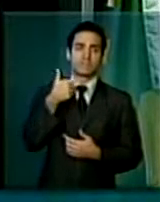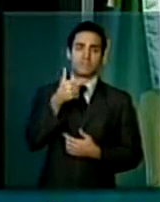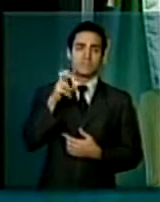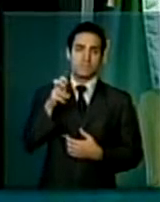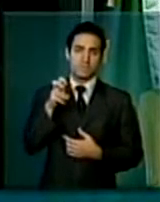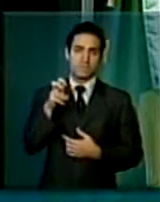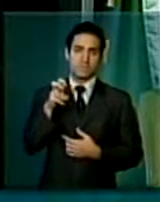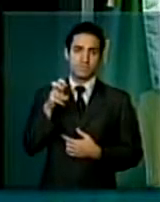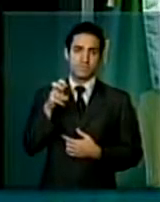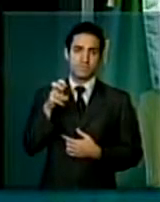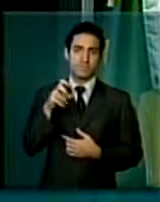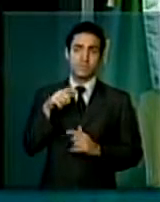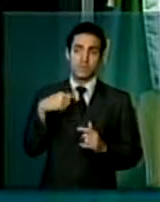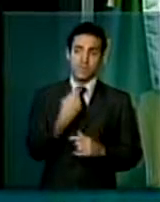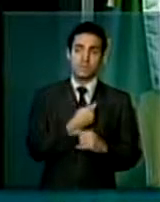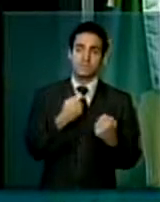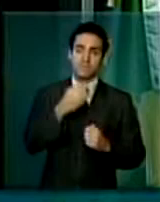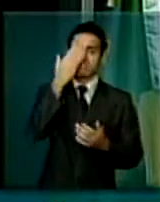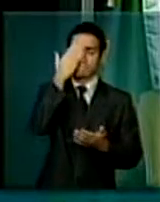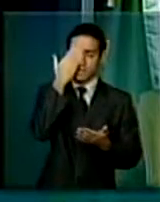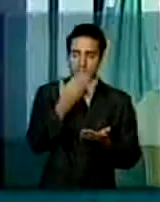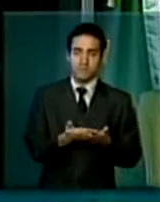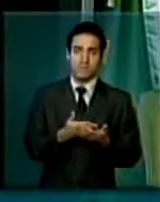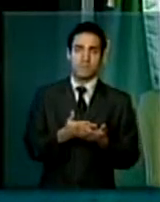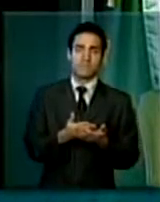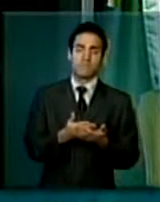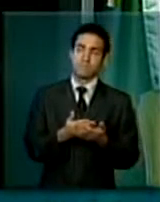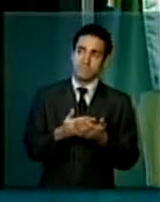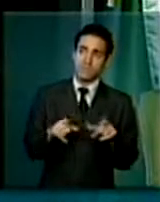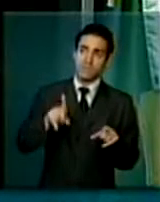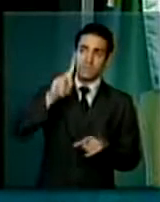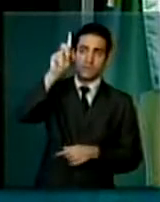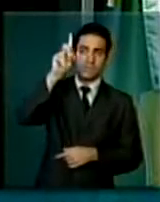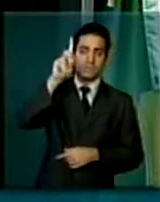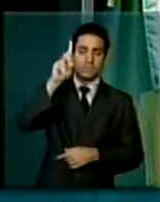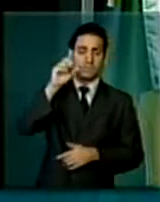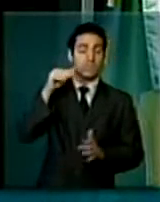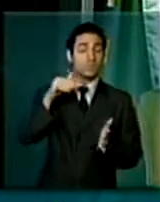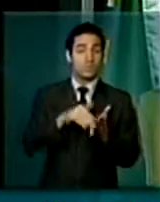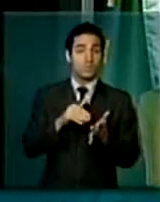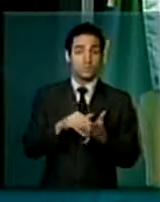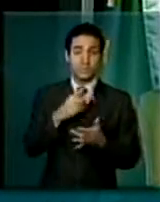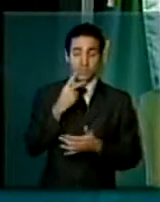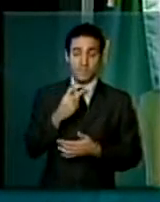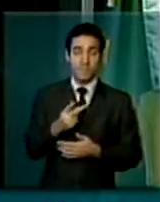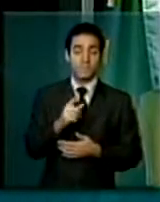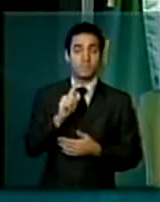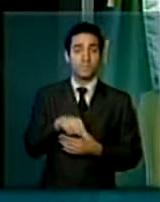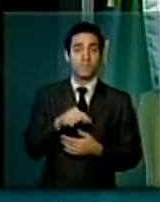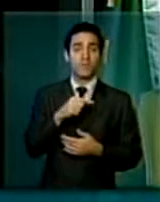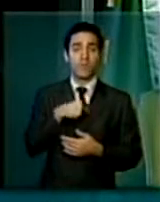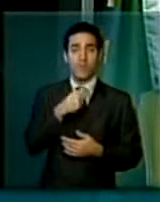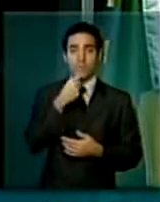e acreditar na fé e em Deus. E encerro me utilizando de uma frase, uma